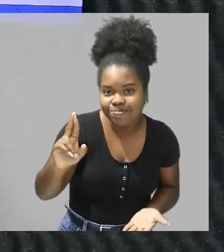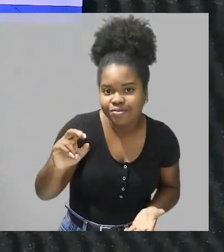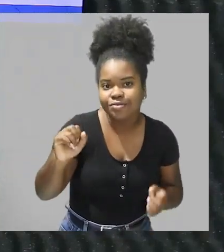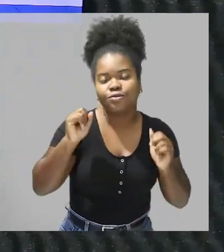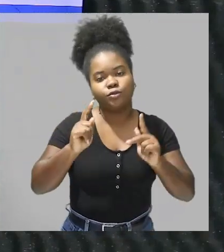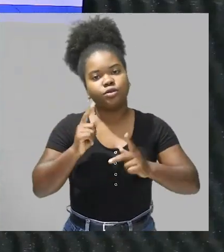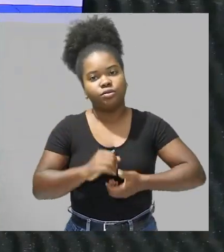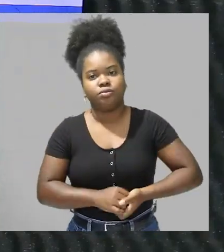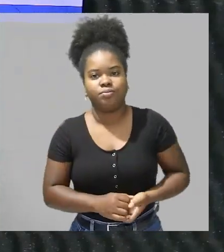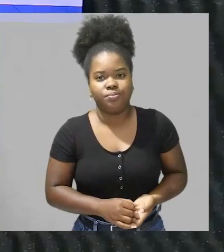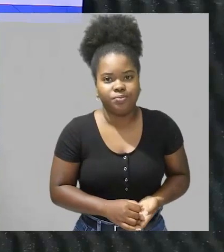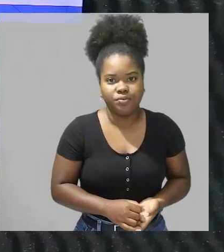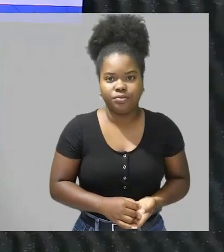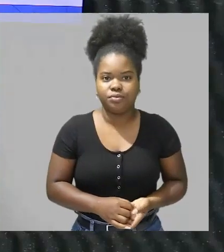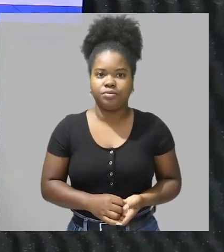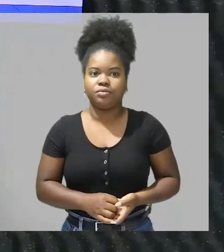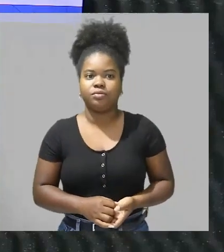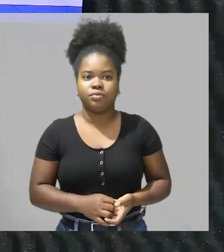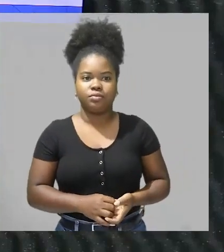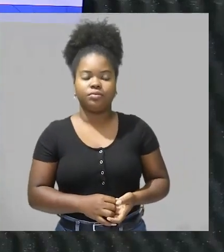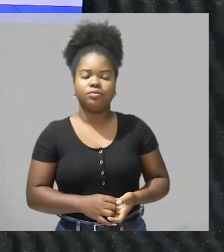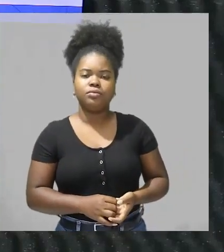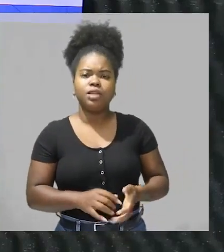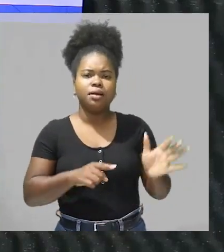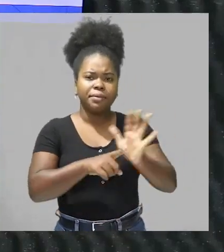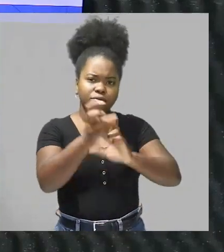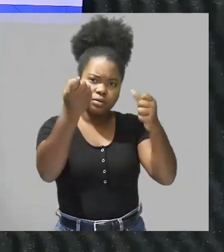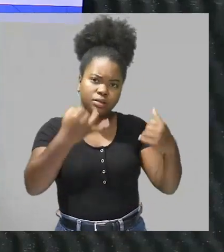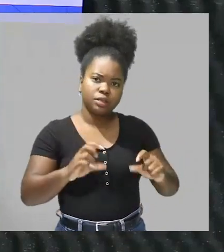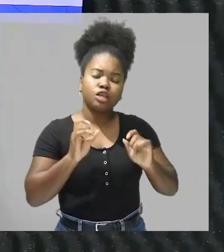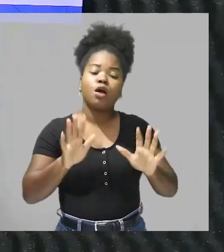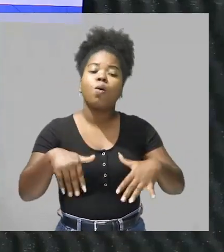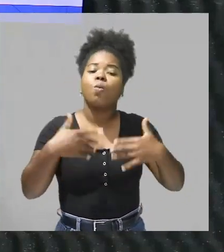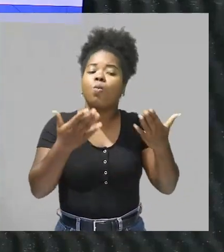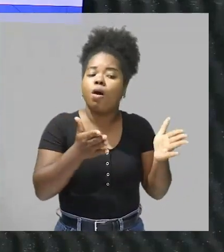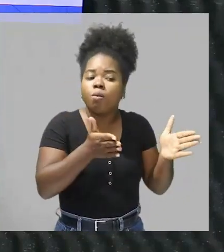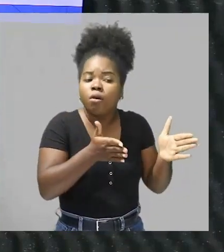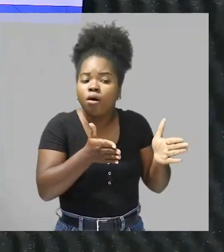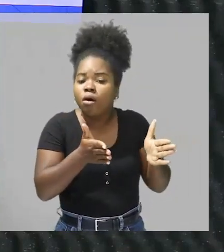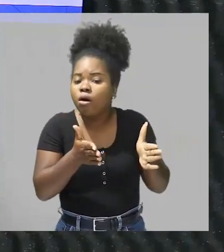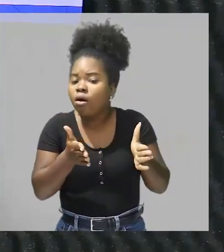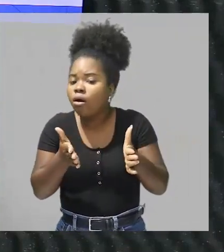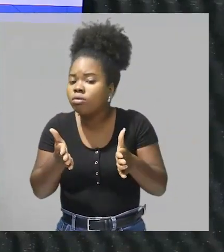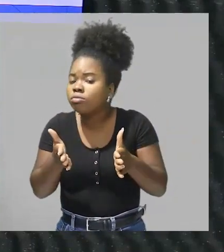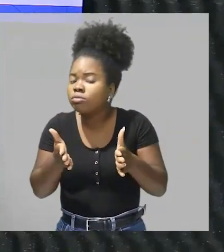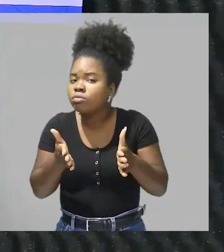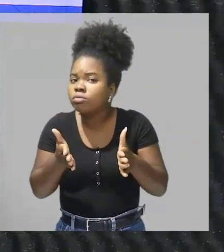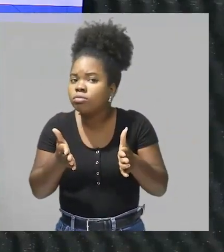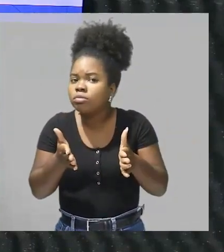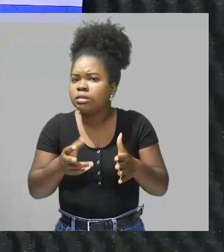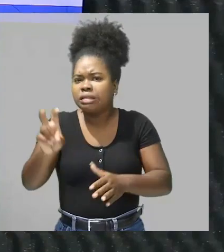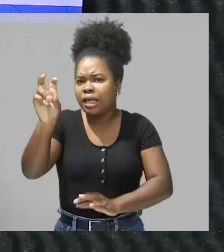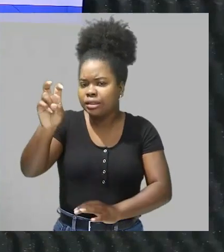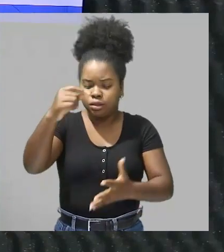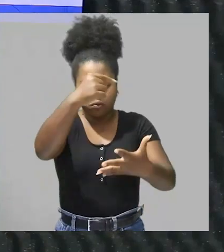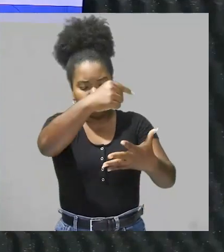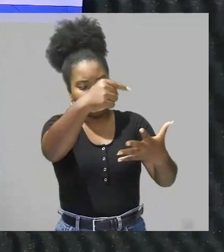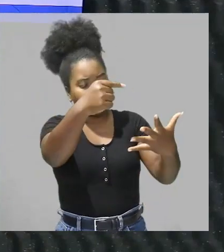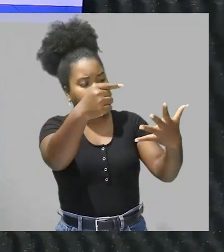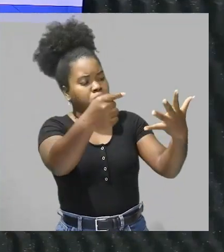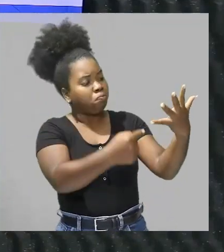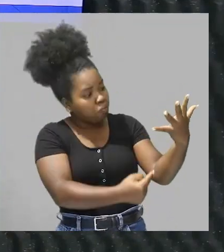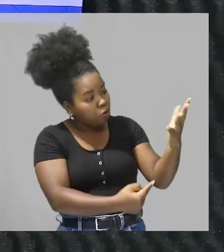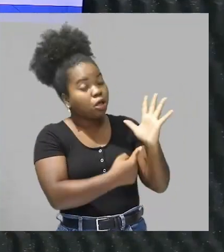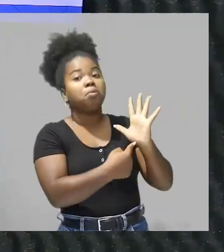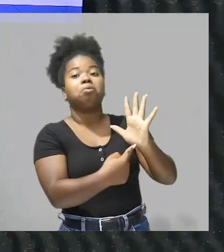recipiente OK aí ele quer aqui saber em que momento qual é das cinco etapas